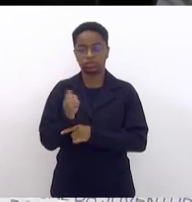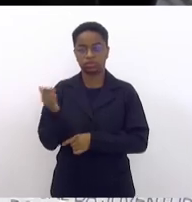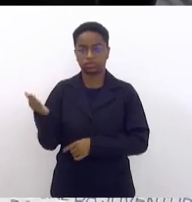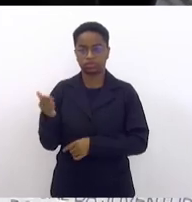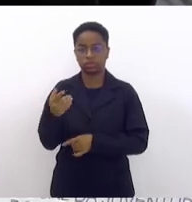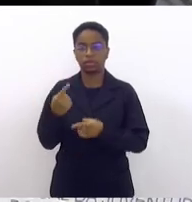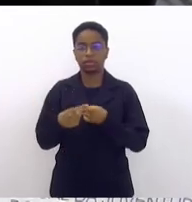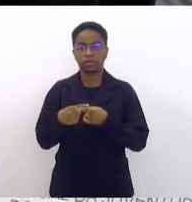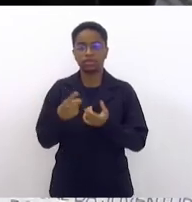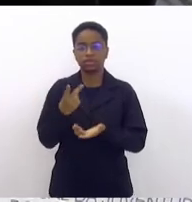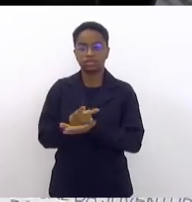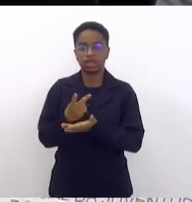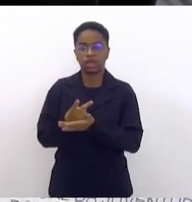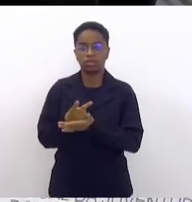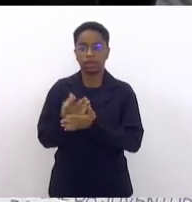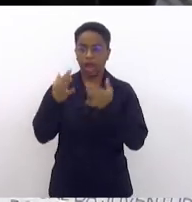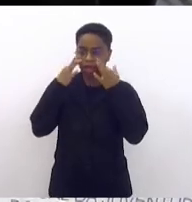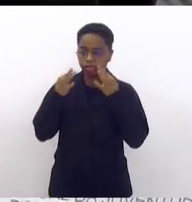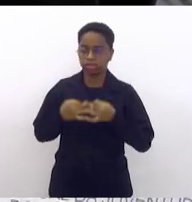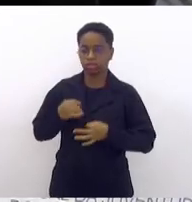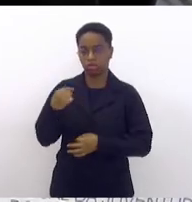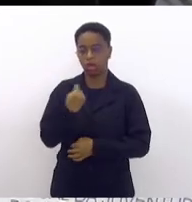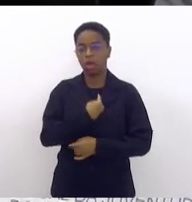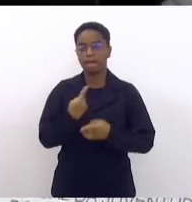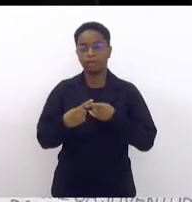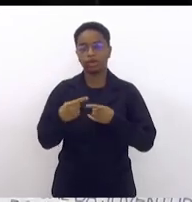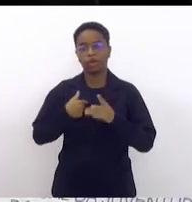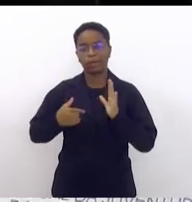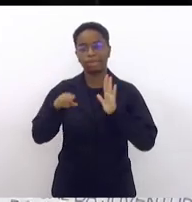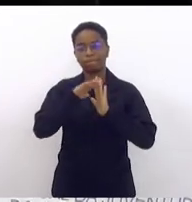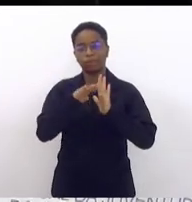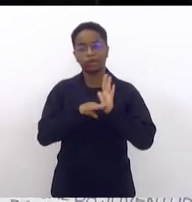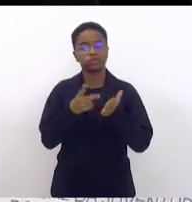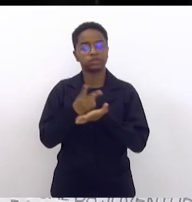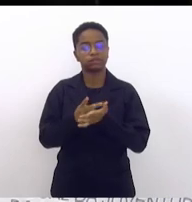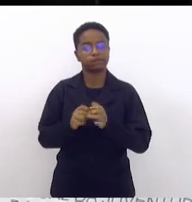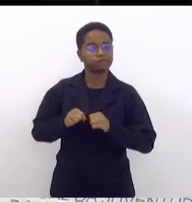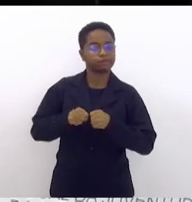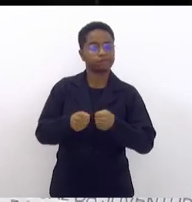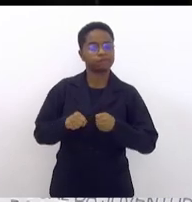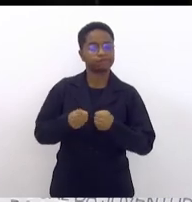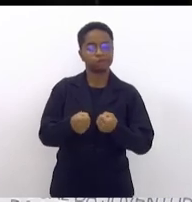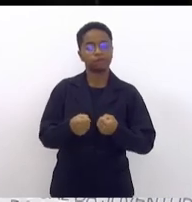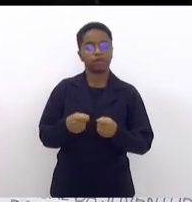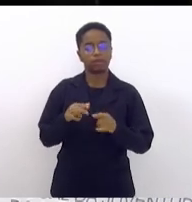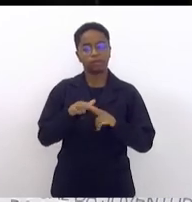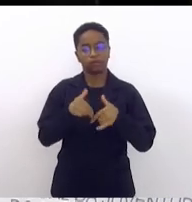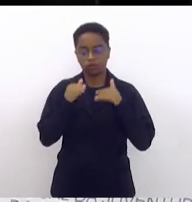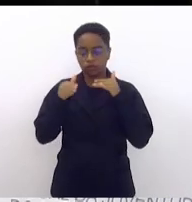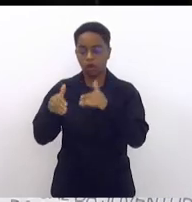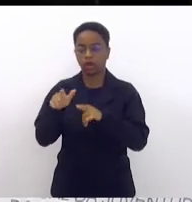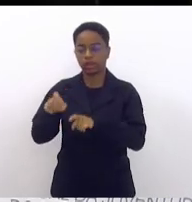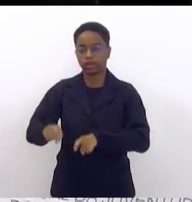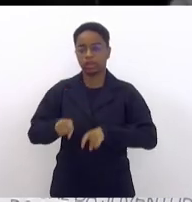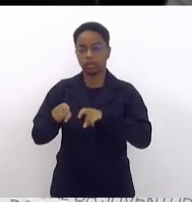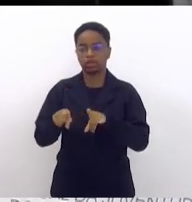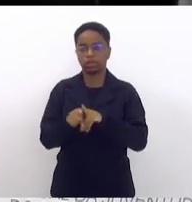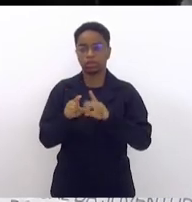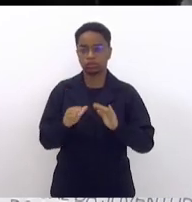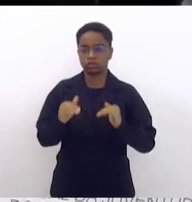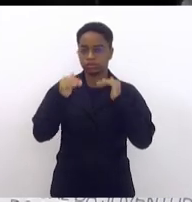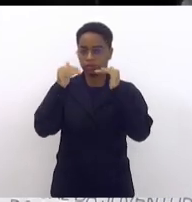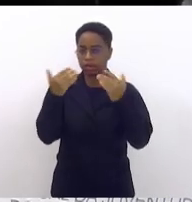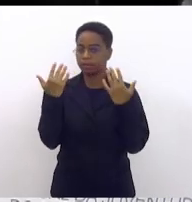sempre nos atende eu principalmente com pautas em que tô ali cobrando sempre pelo interior é o nosso superintendente